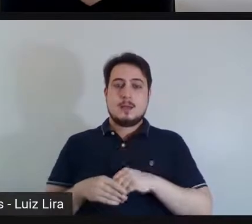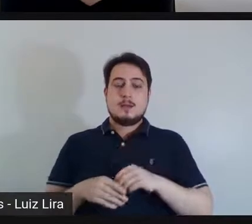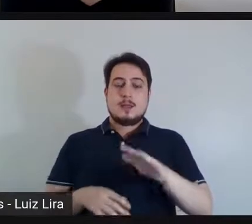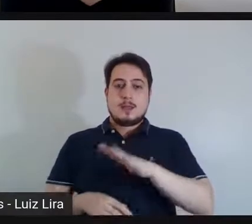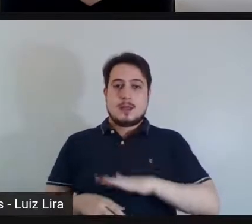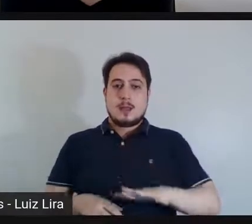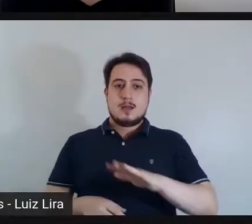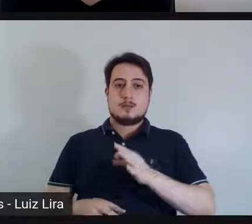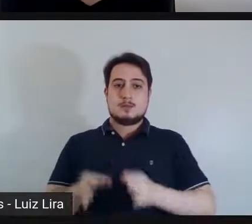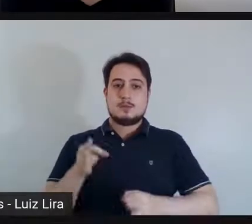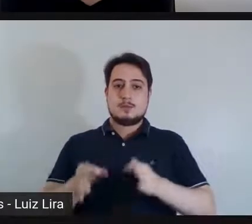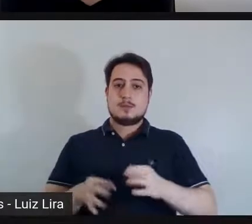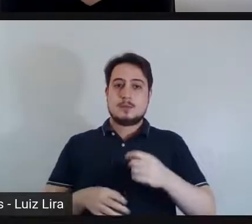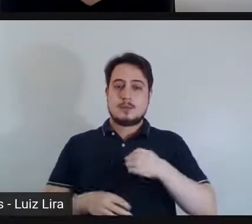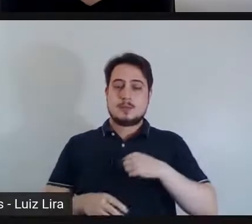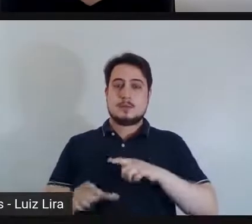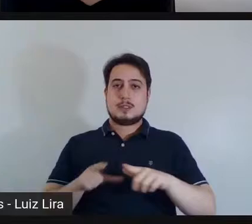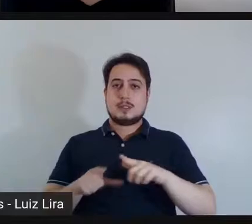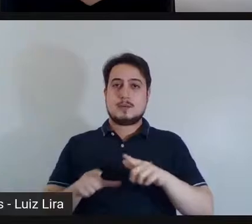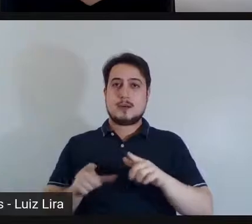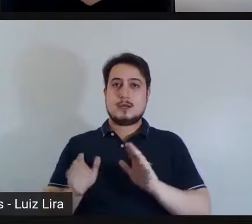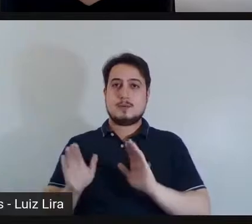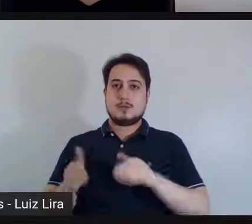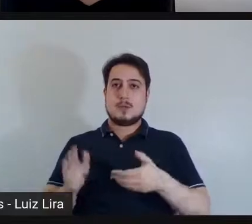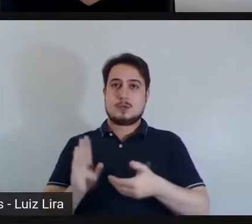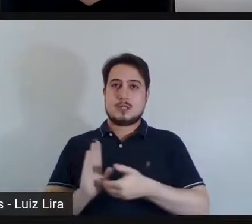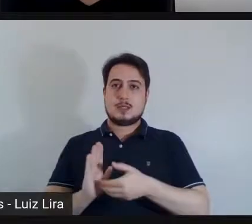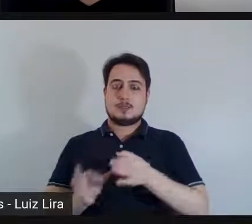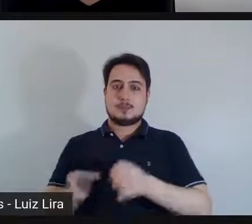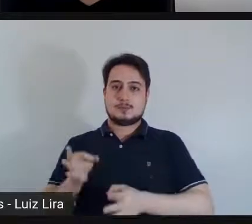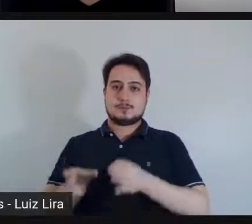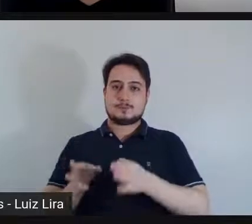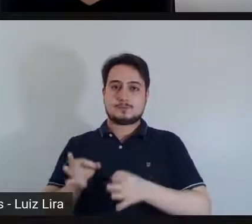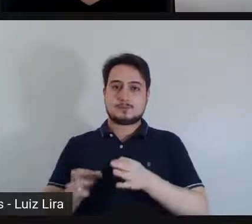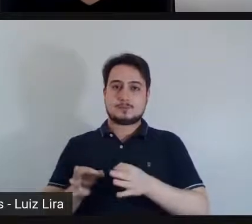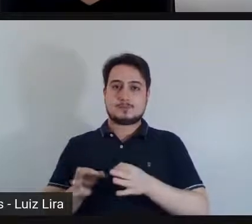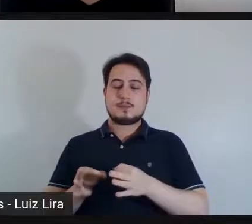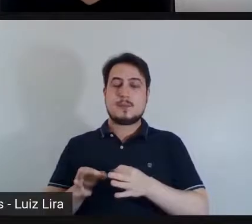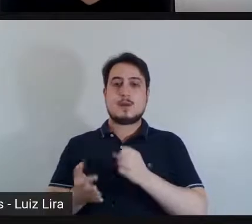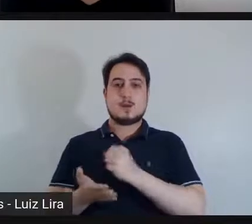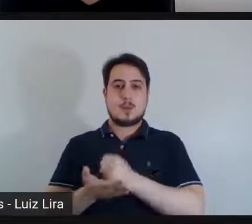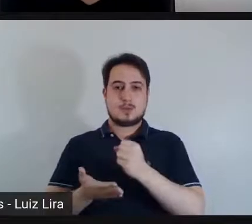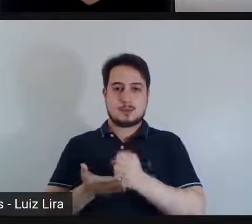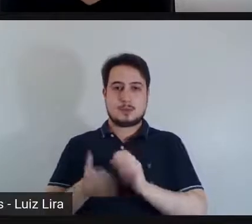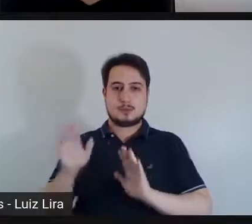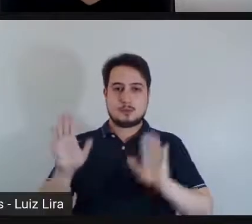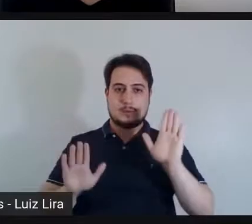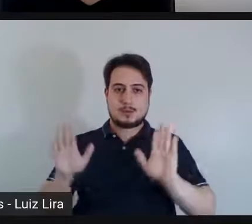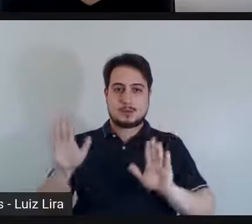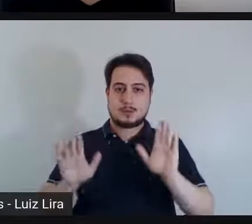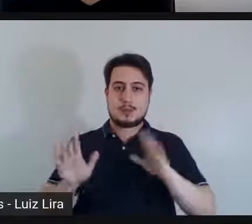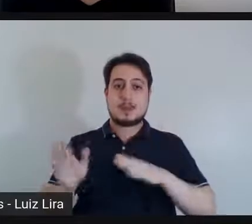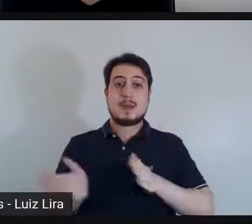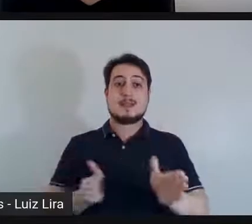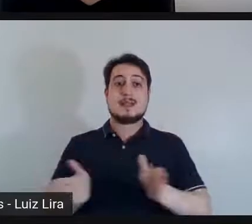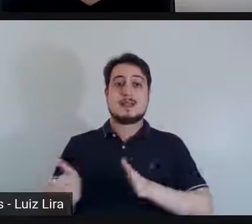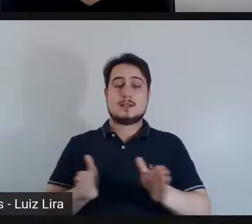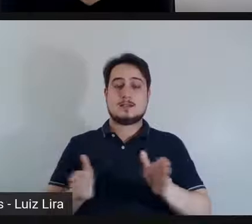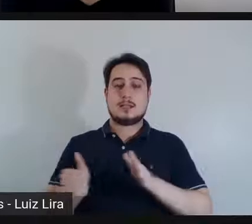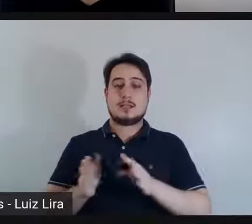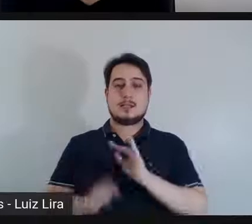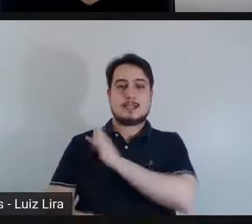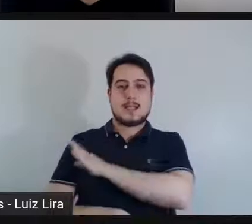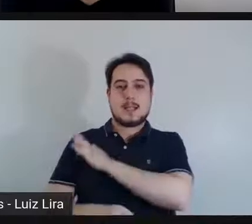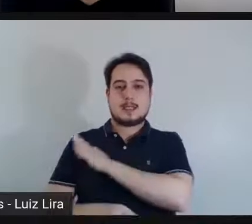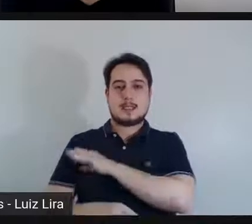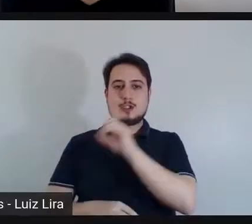eu trabalho aqui no Jurídico da Câmara dos Deputados, no Núcleo de Licitações e Contratos, dentro da assessoria técnica do diretor-geral. Então,